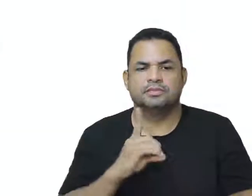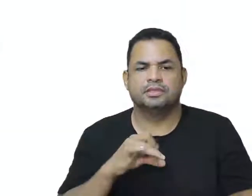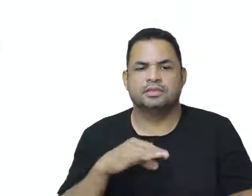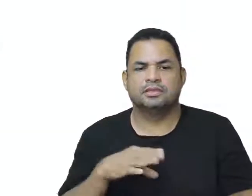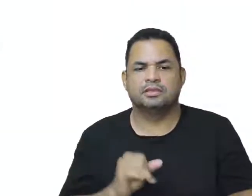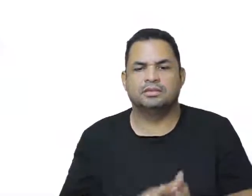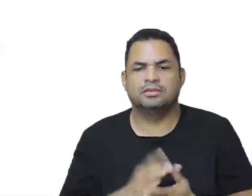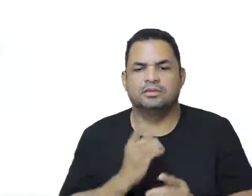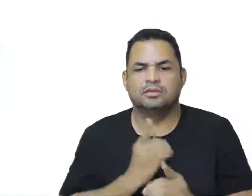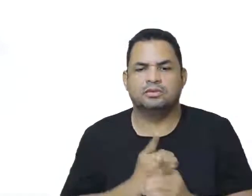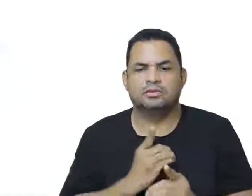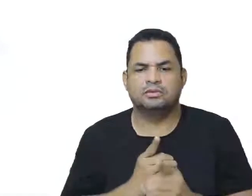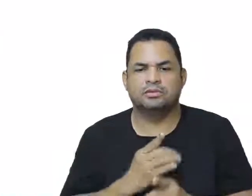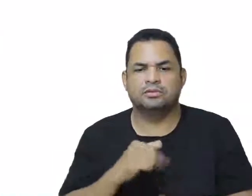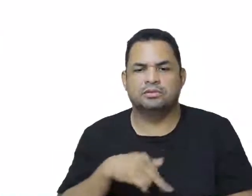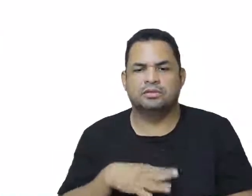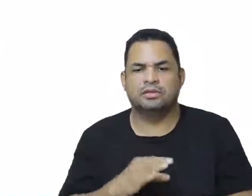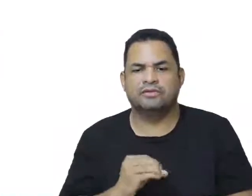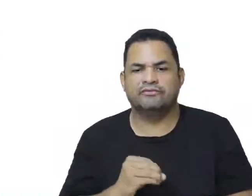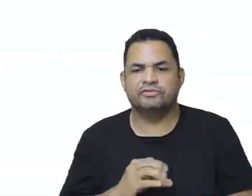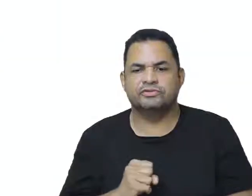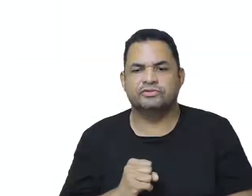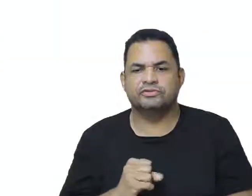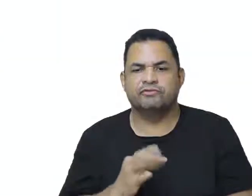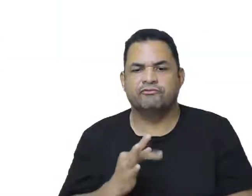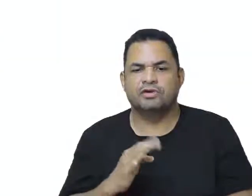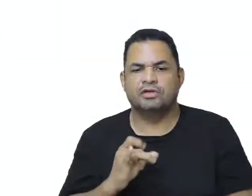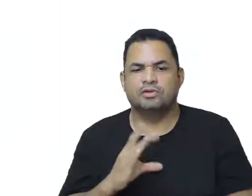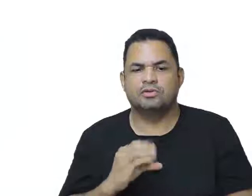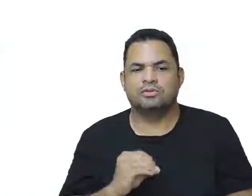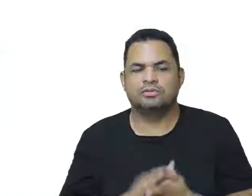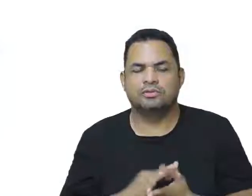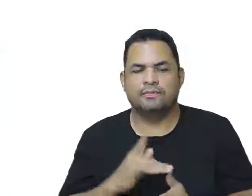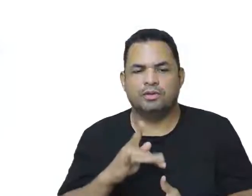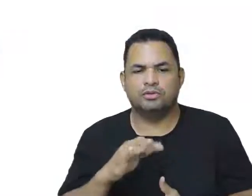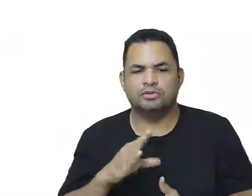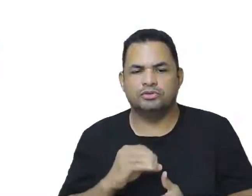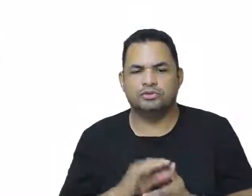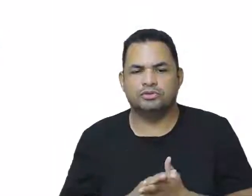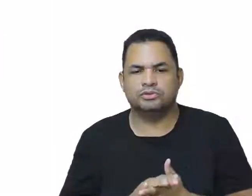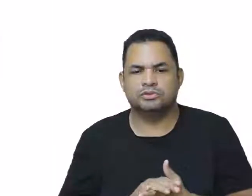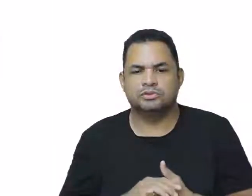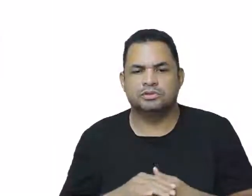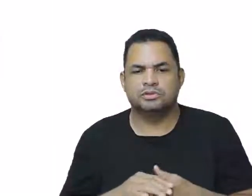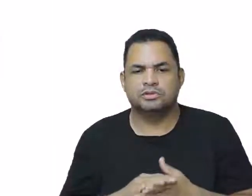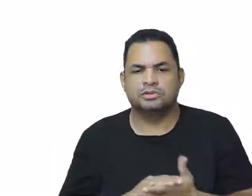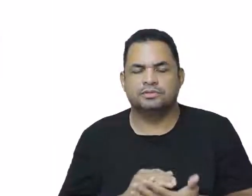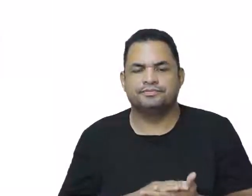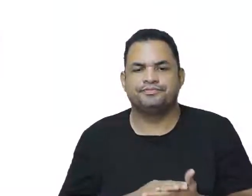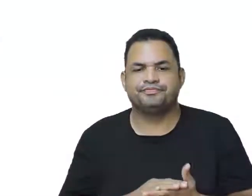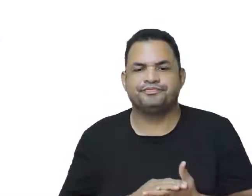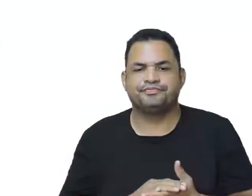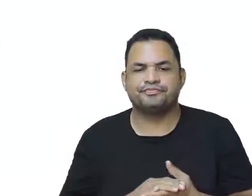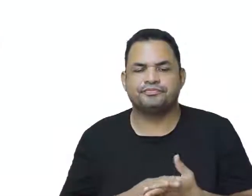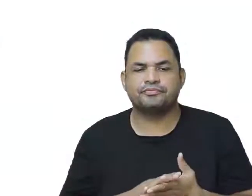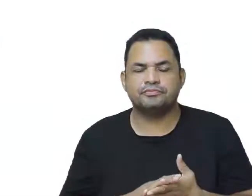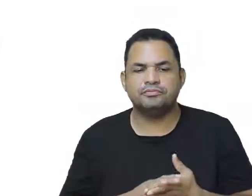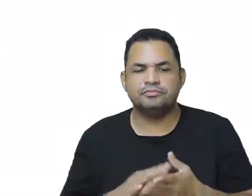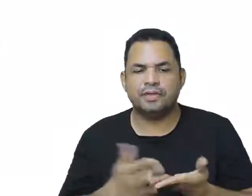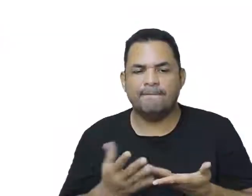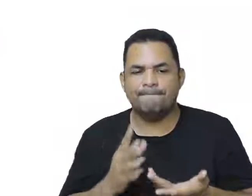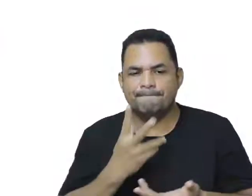derme se encontram nervos, folículos pilosos, tá? Que são como se fossem as